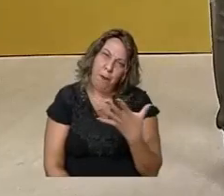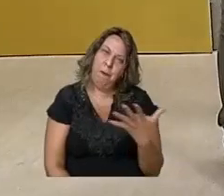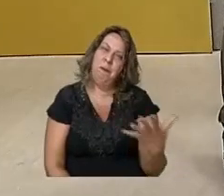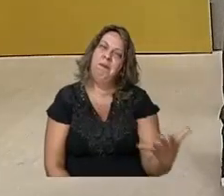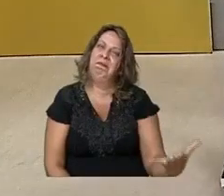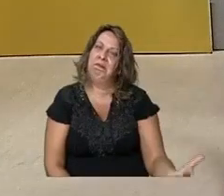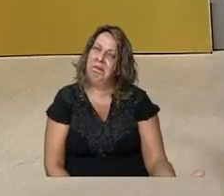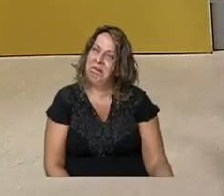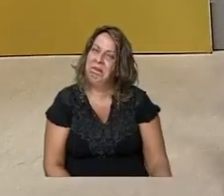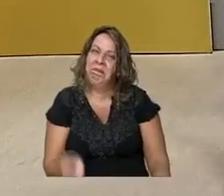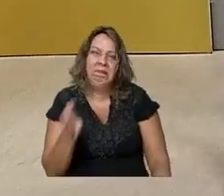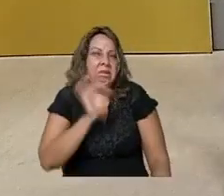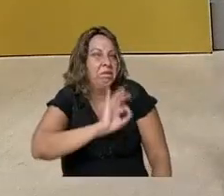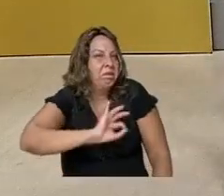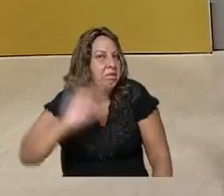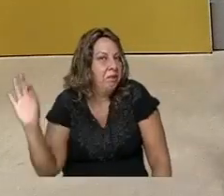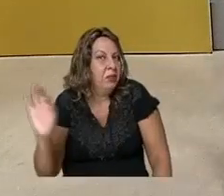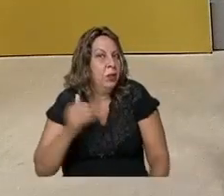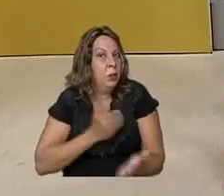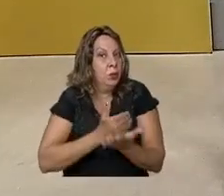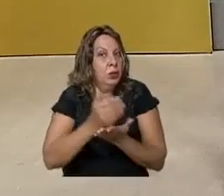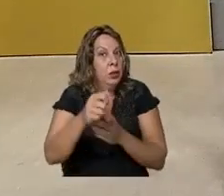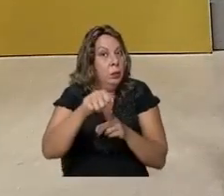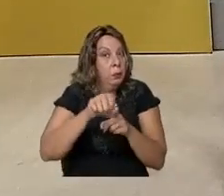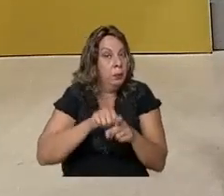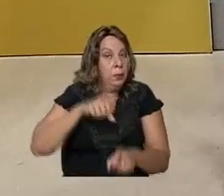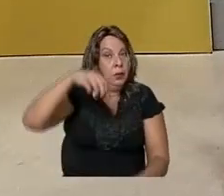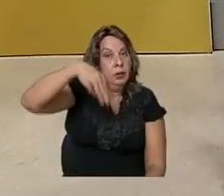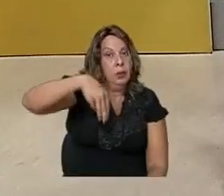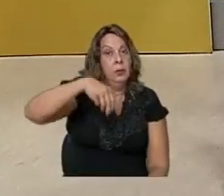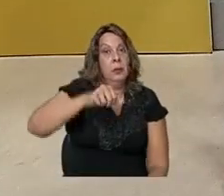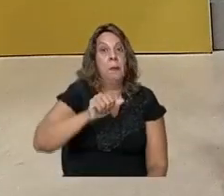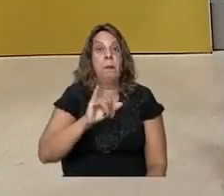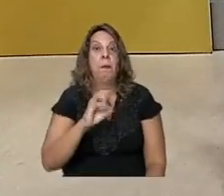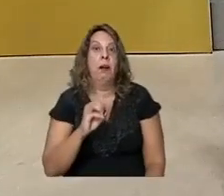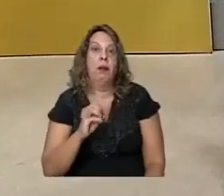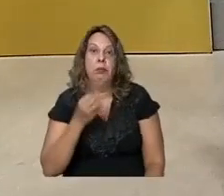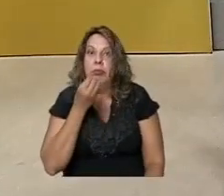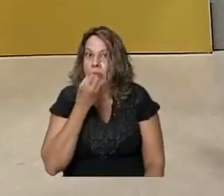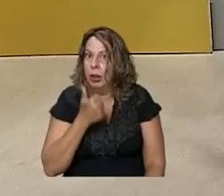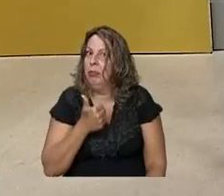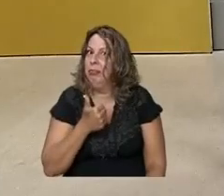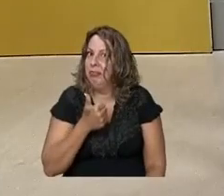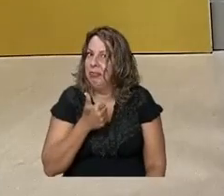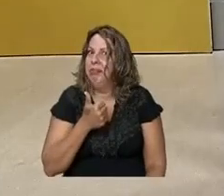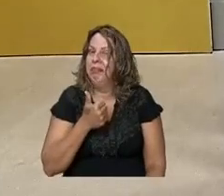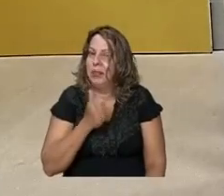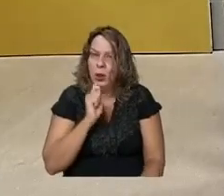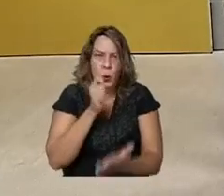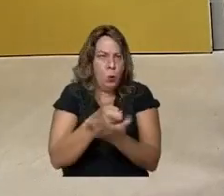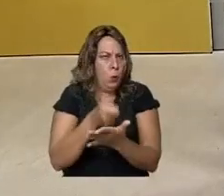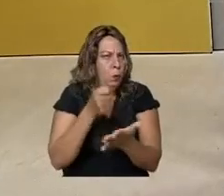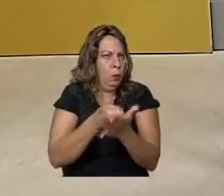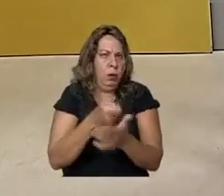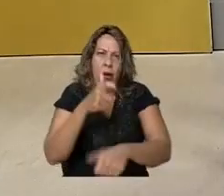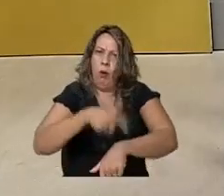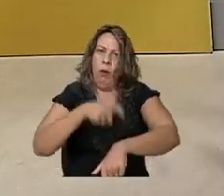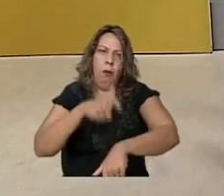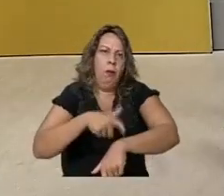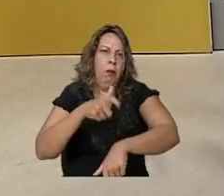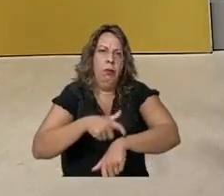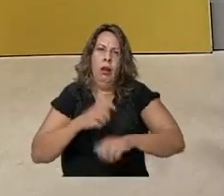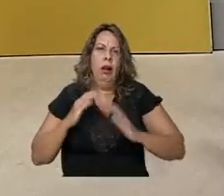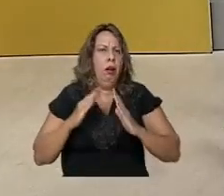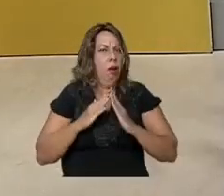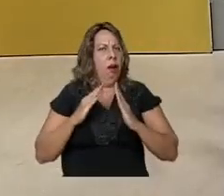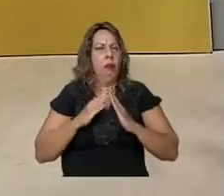demais! Sensacional, já para começar o mês de maio assim, ó, daquele jeito que o Caju Cap capricha, né? Menina. Adquira o seu agora mesmo e até sem sair de